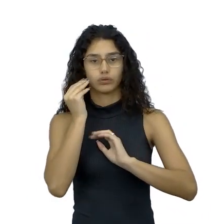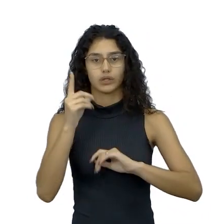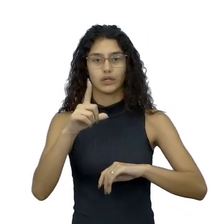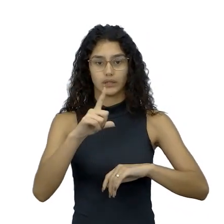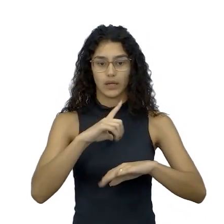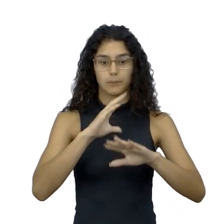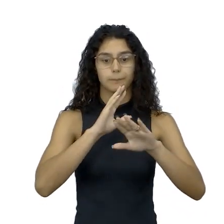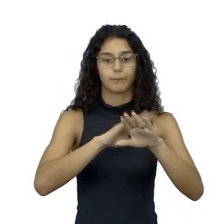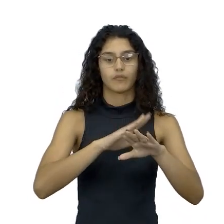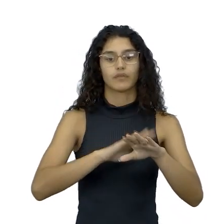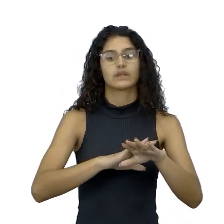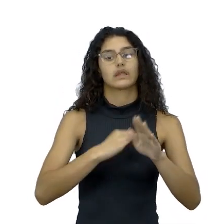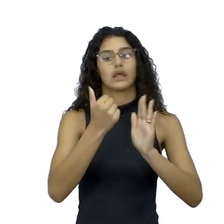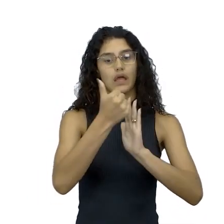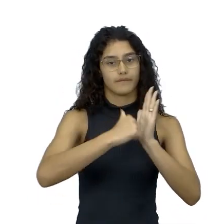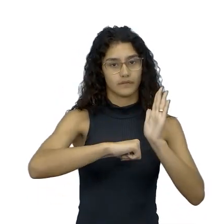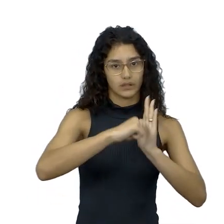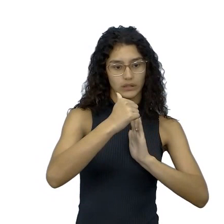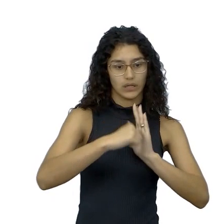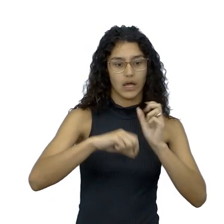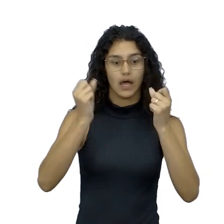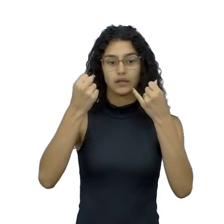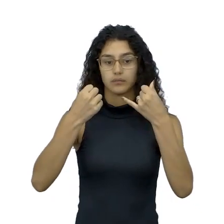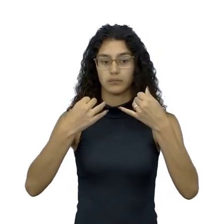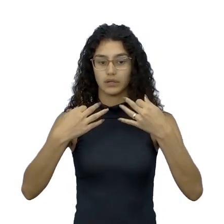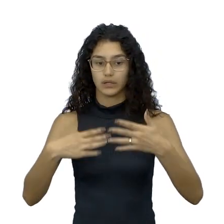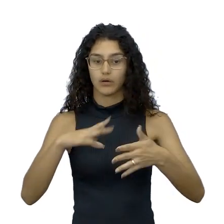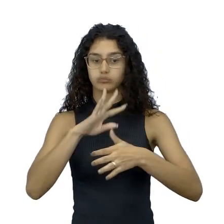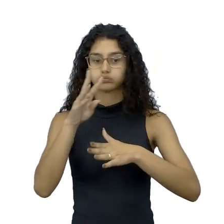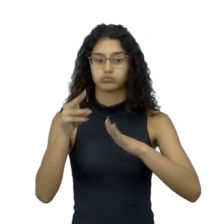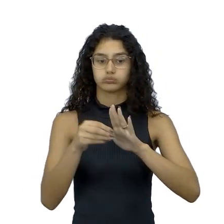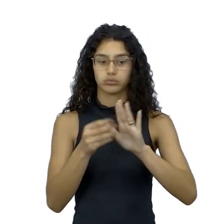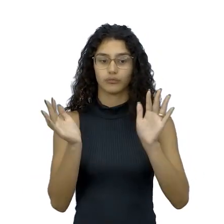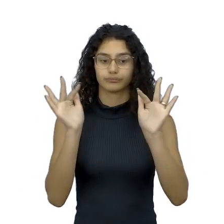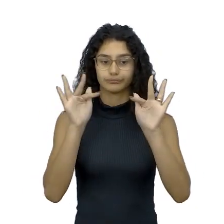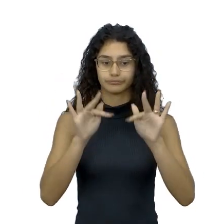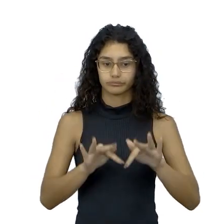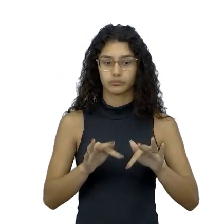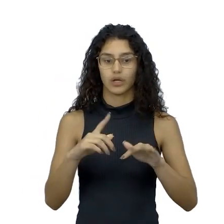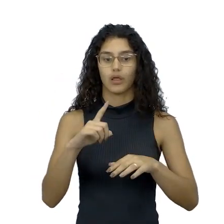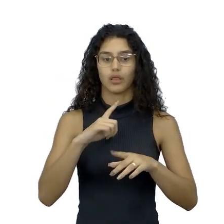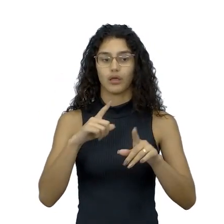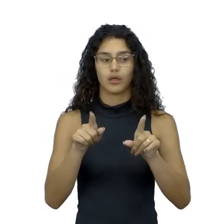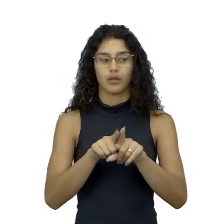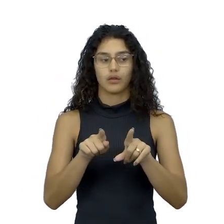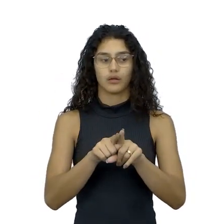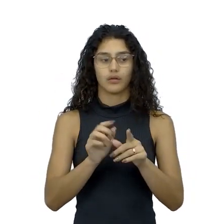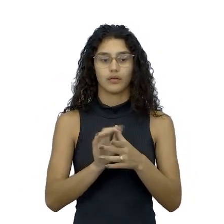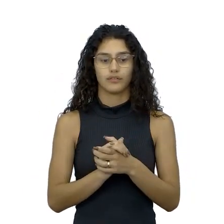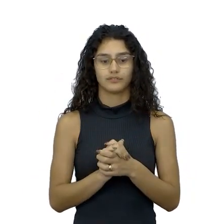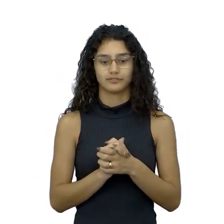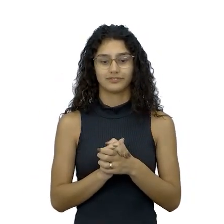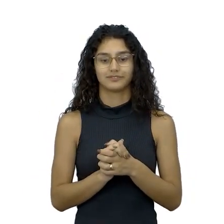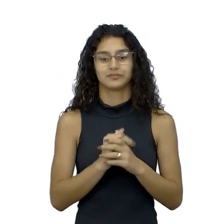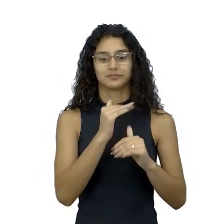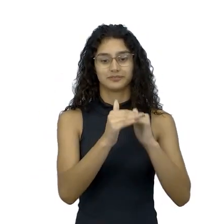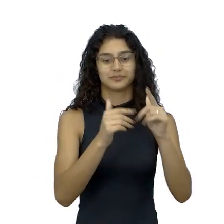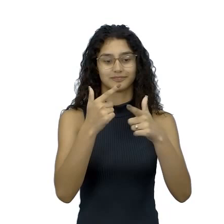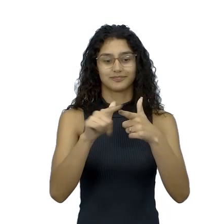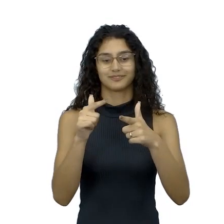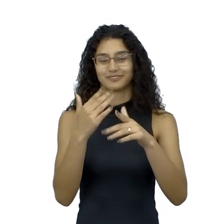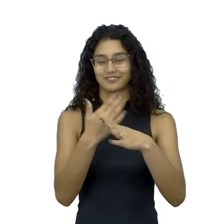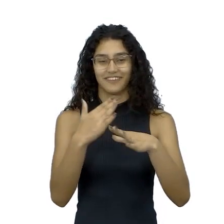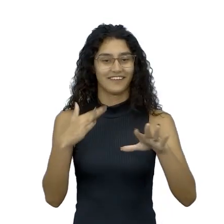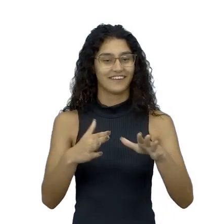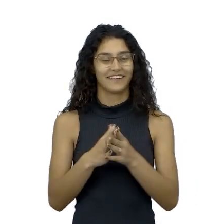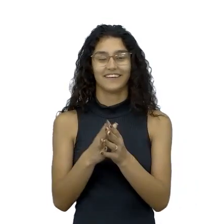né, para construir, avaliar e justificar conclusões no enfrentamento de situações problemas, tá? Sobre